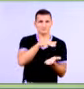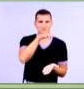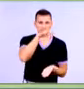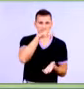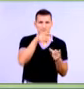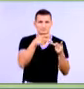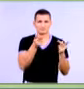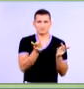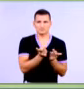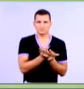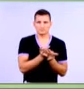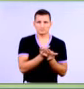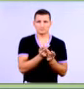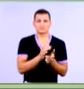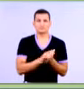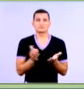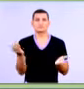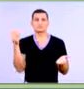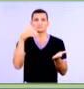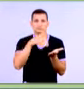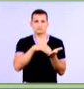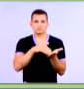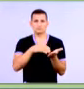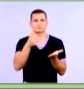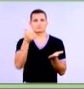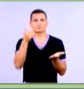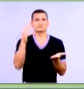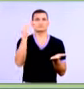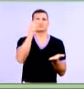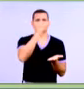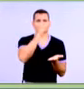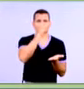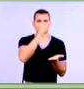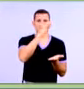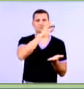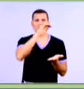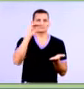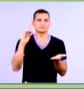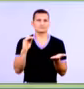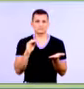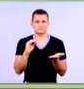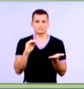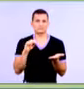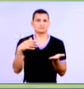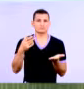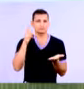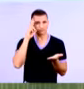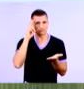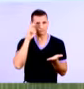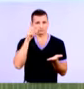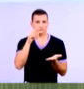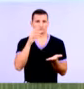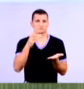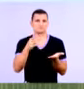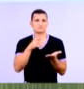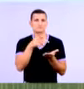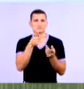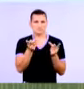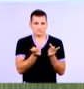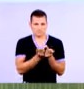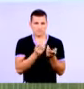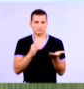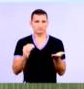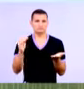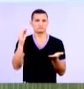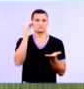Olha lá, o último a entrar é o primeiro a sair. Então, recordando, né? Você colocou o prato o último